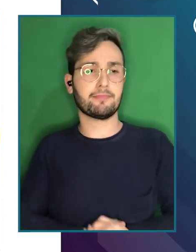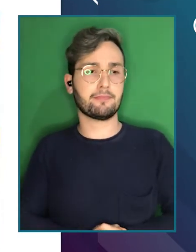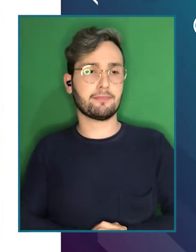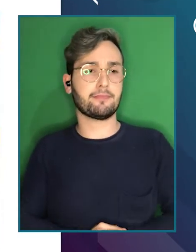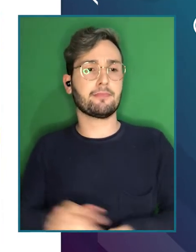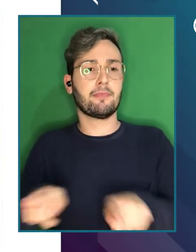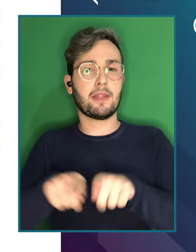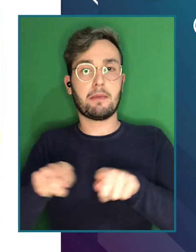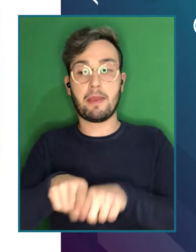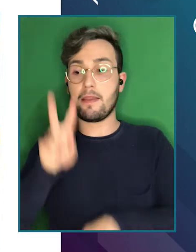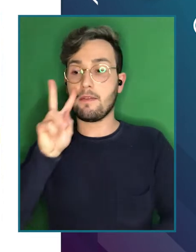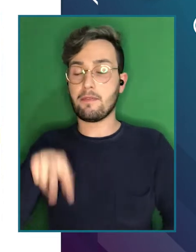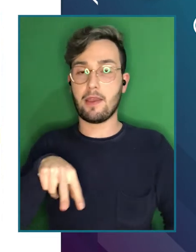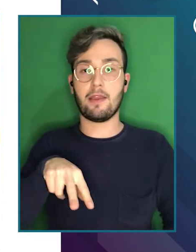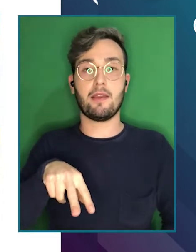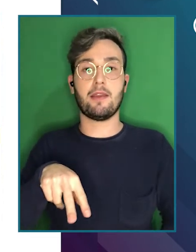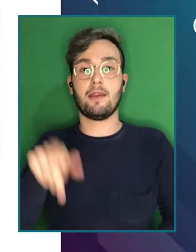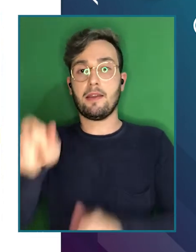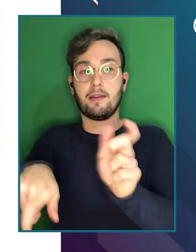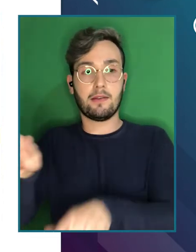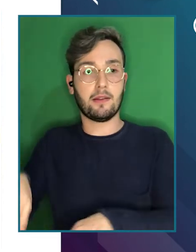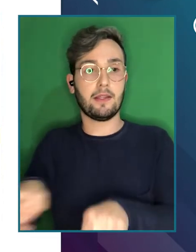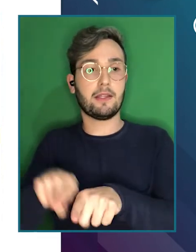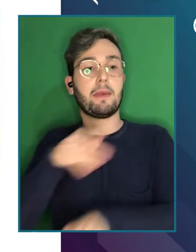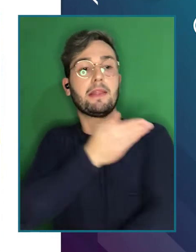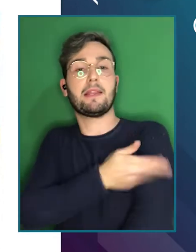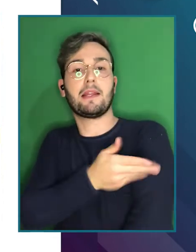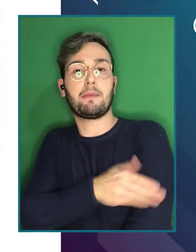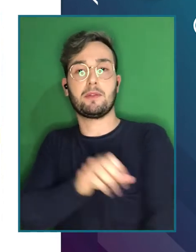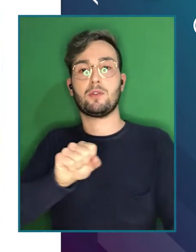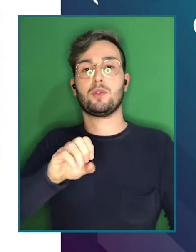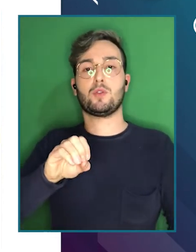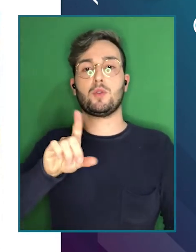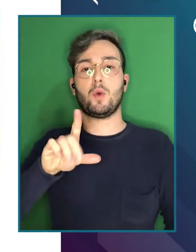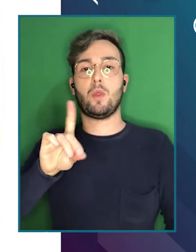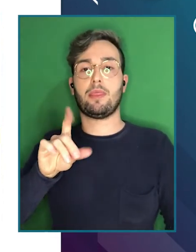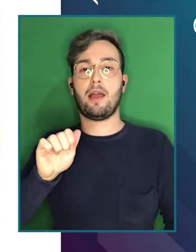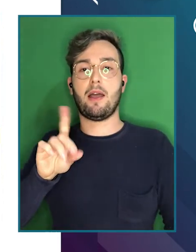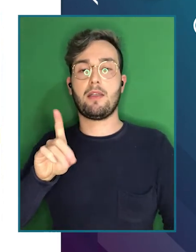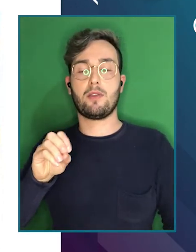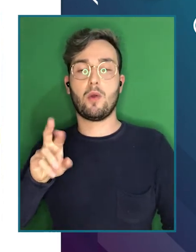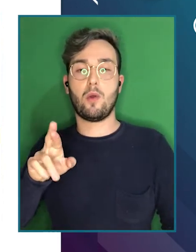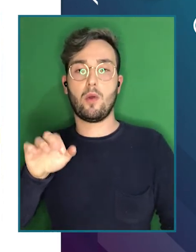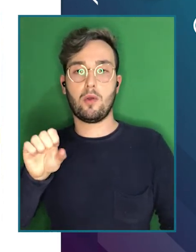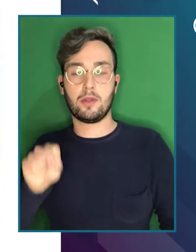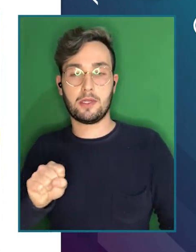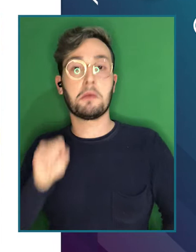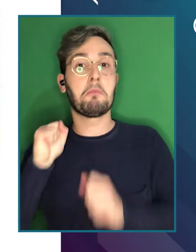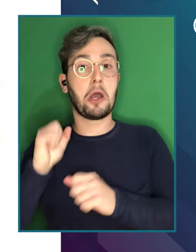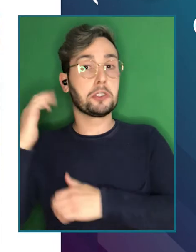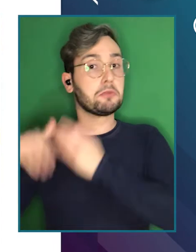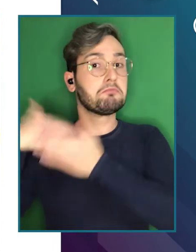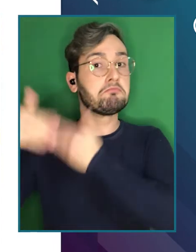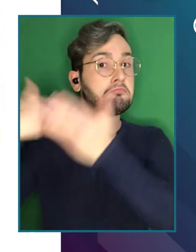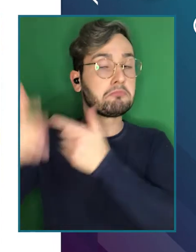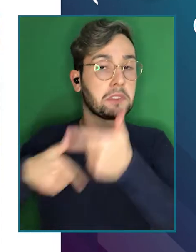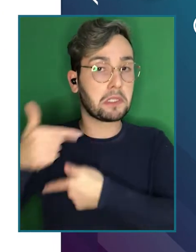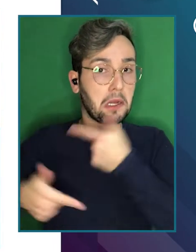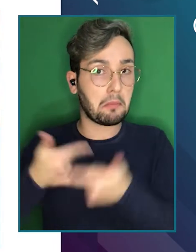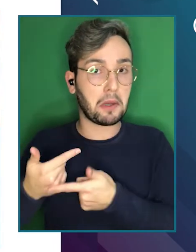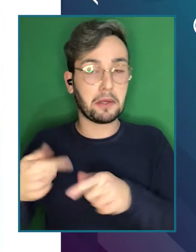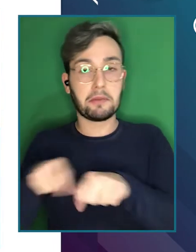destrutivos, auditoria de clientes e treinamentos aos soldadores. O inspetor de soldagem pode progredir na